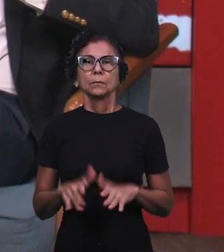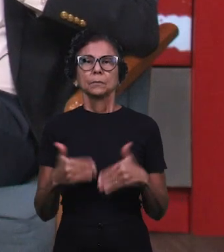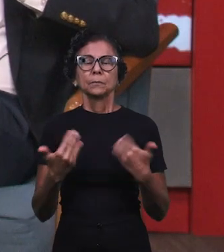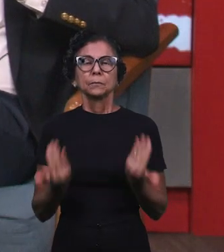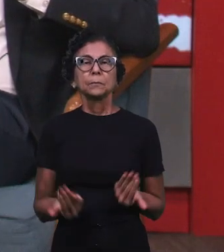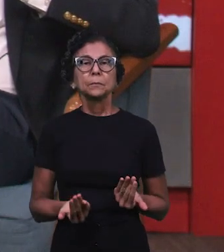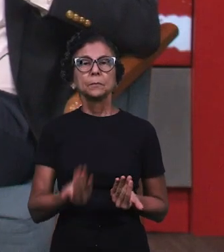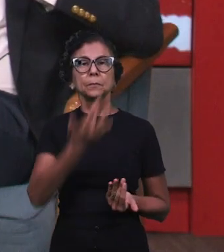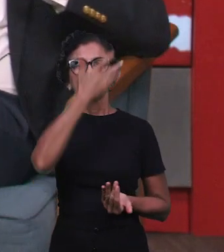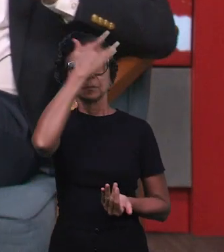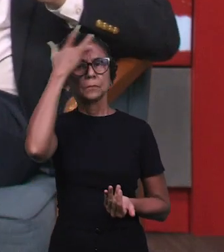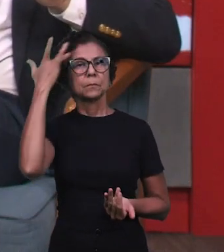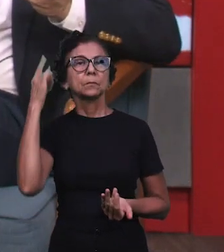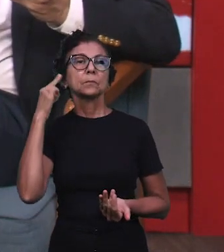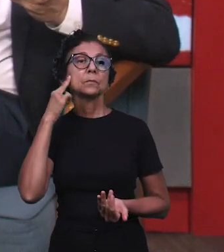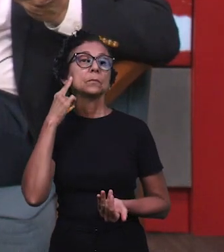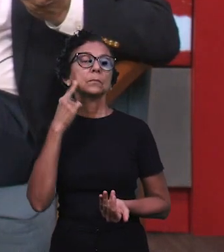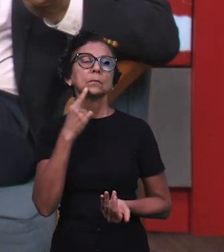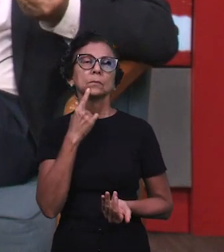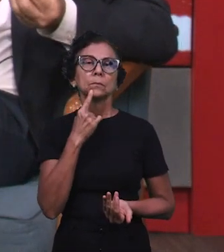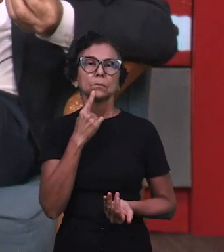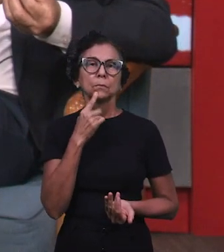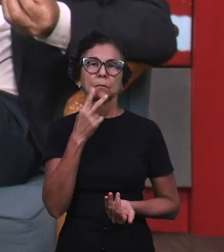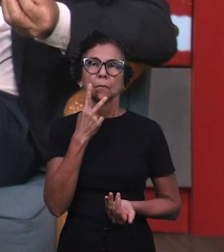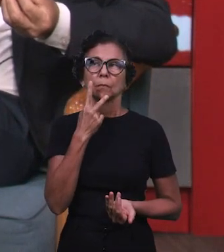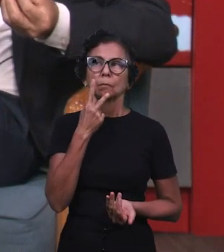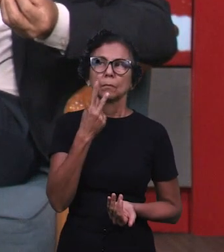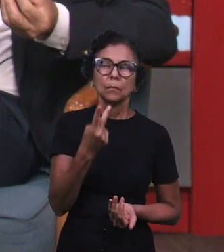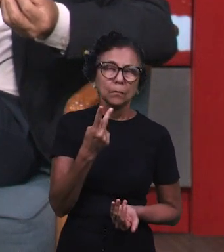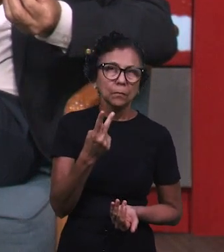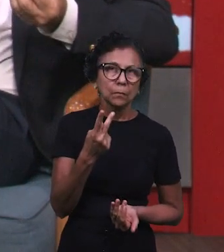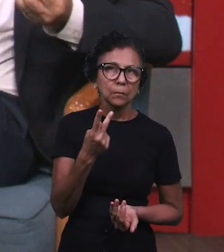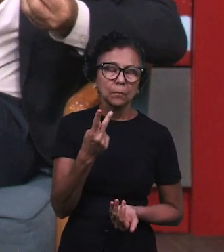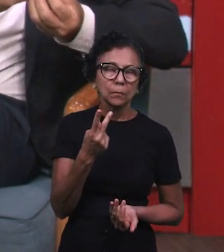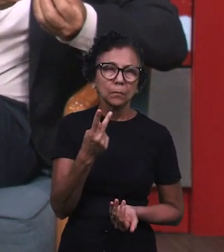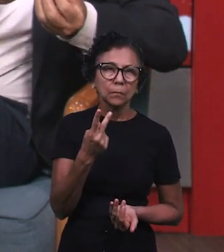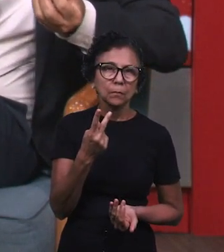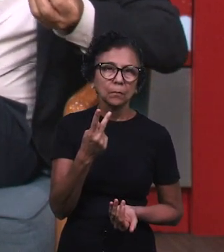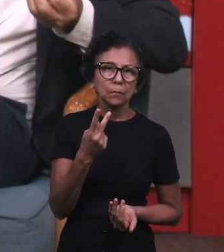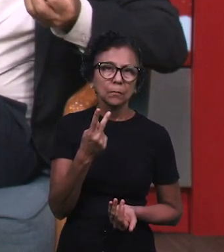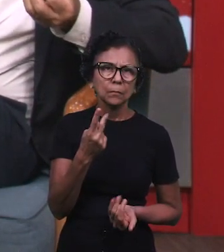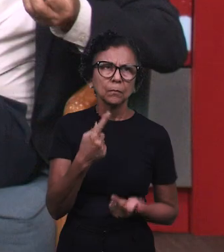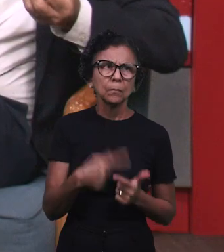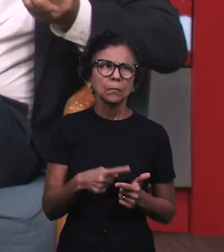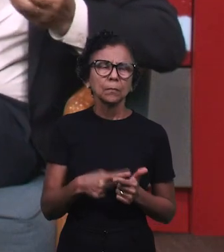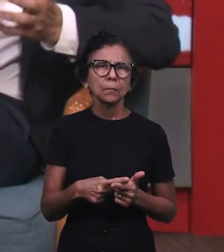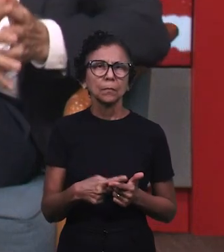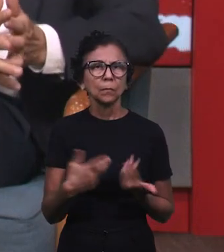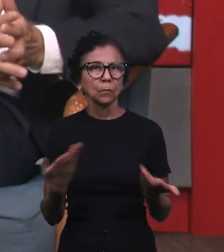surdo, ele não fala porque ele não ouve.